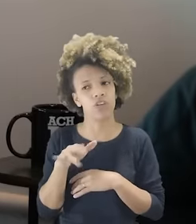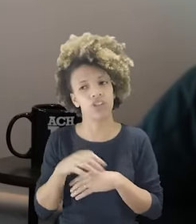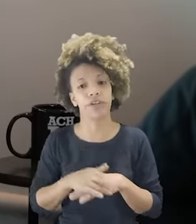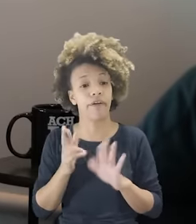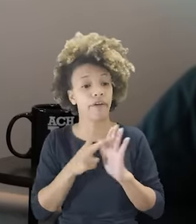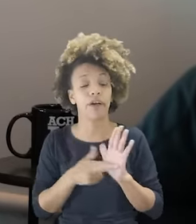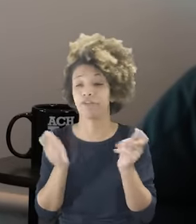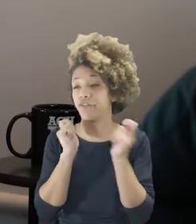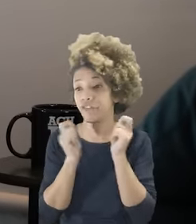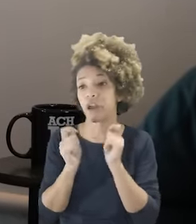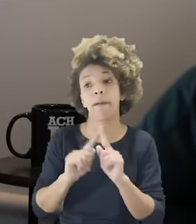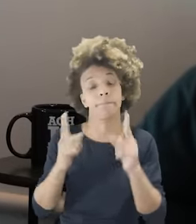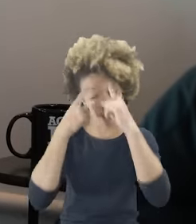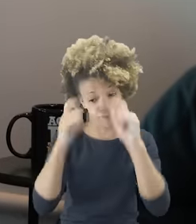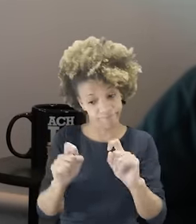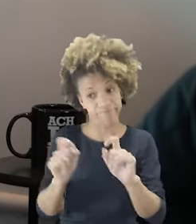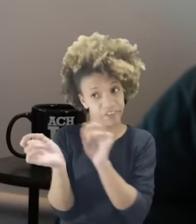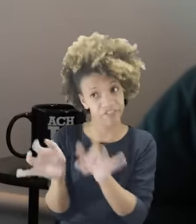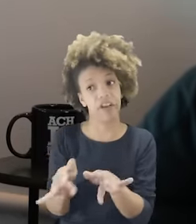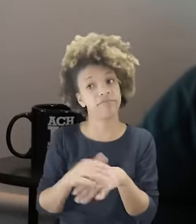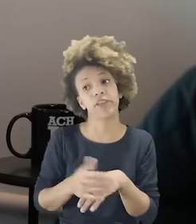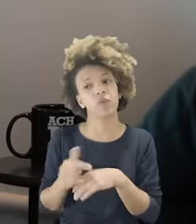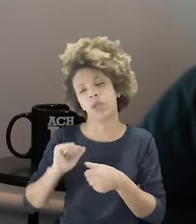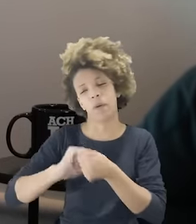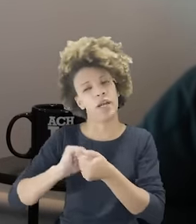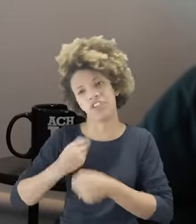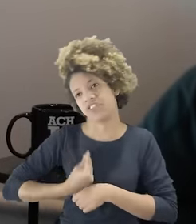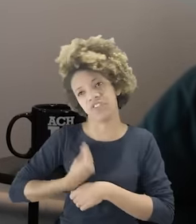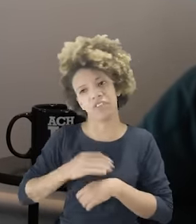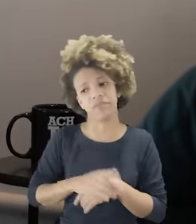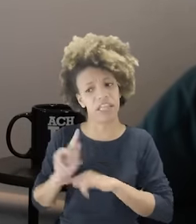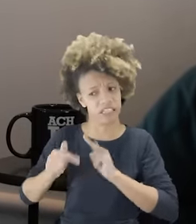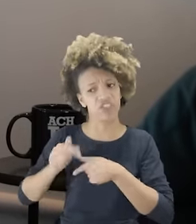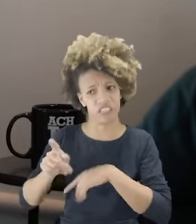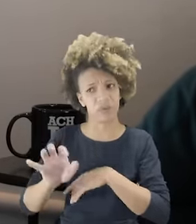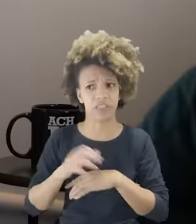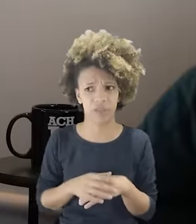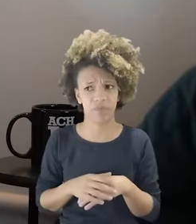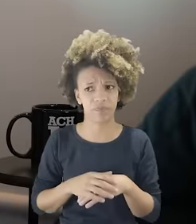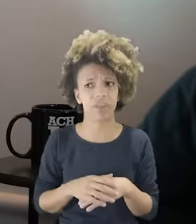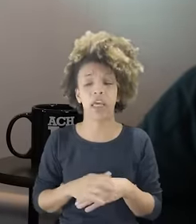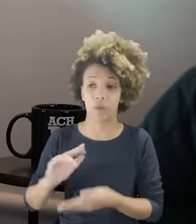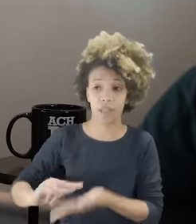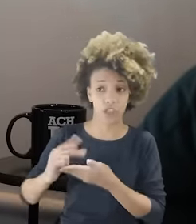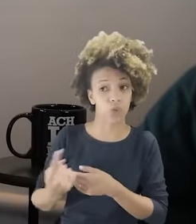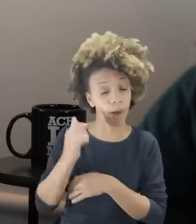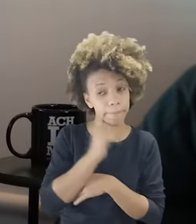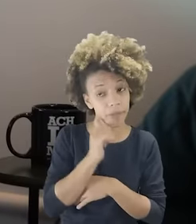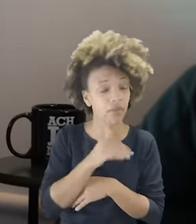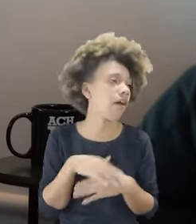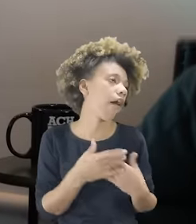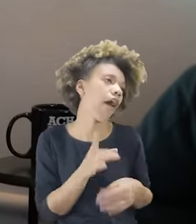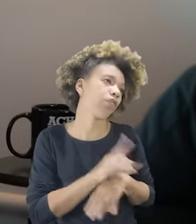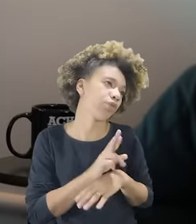tá inteira lá né que é fofinha porém agressiva do nada não tem uma qualidade de vida essa geração tem muito isso né Maurício só tem de uma menina e ela